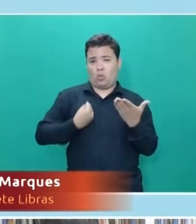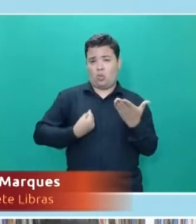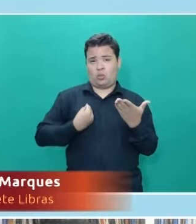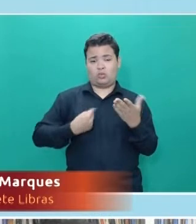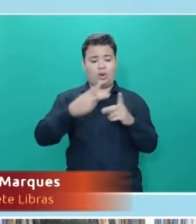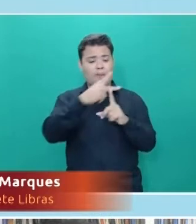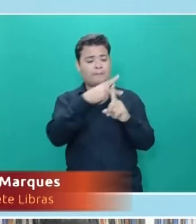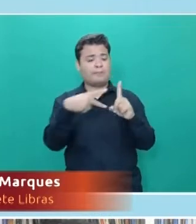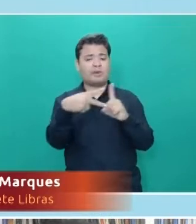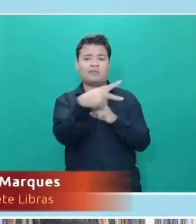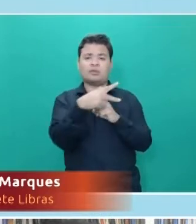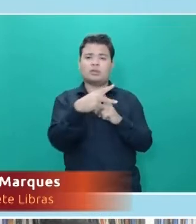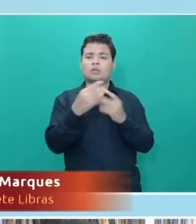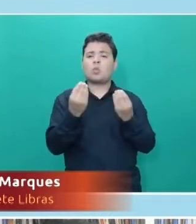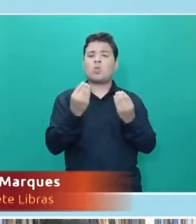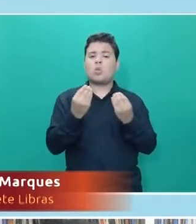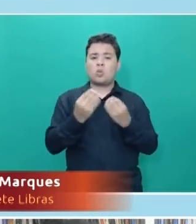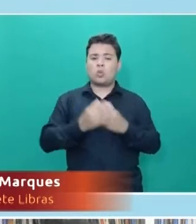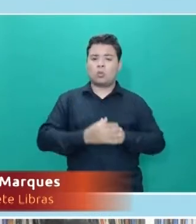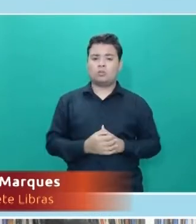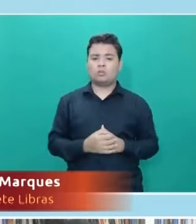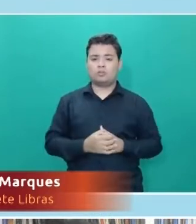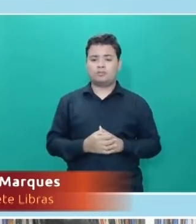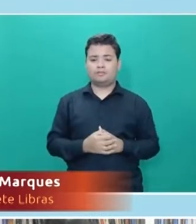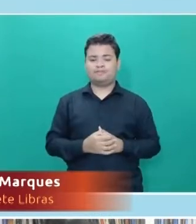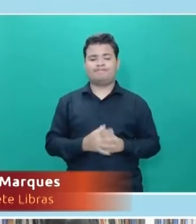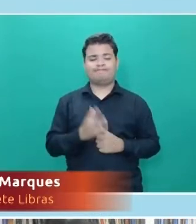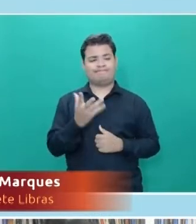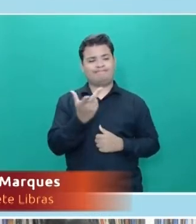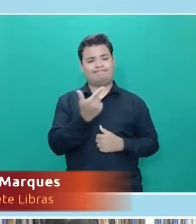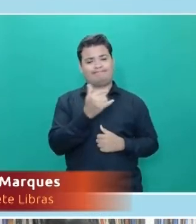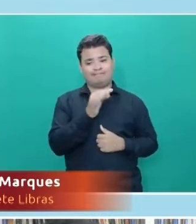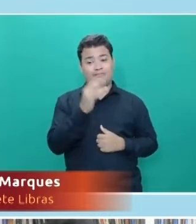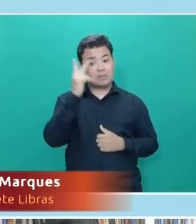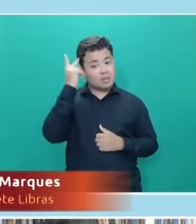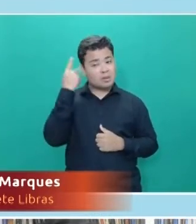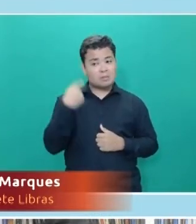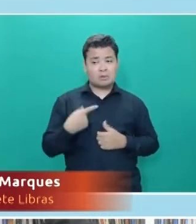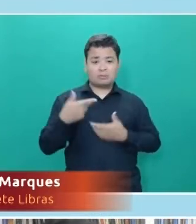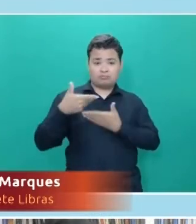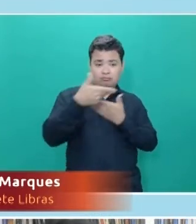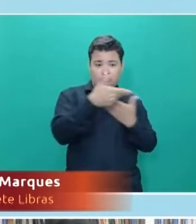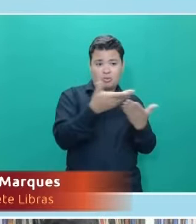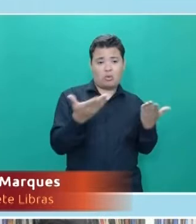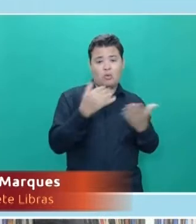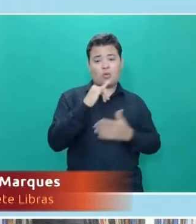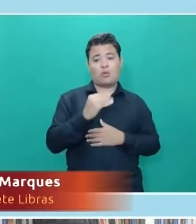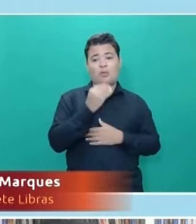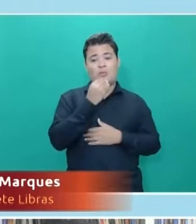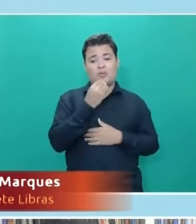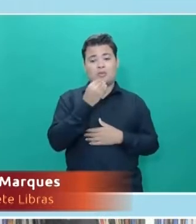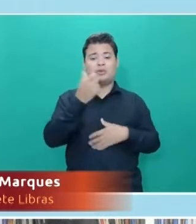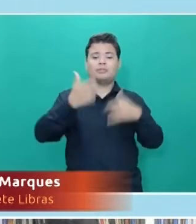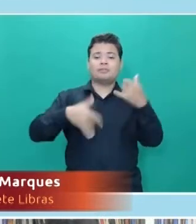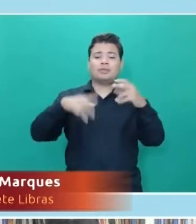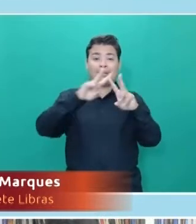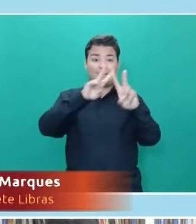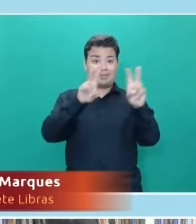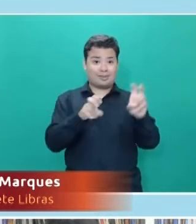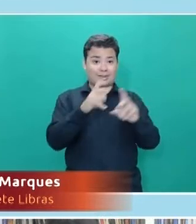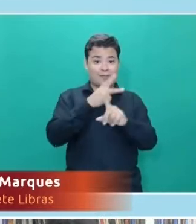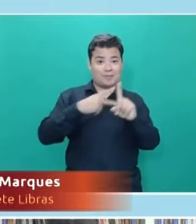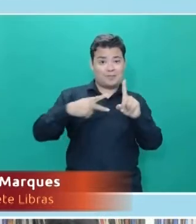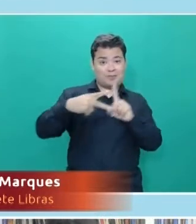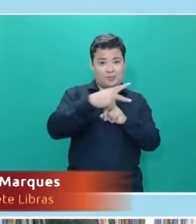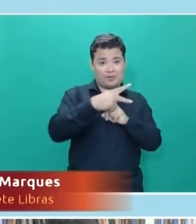sistema previdenciário. Maravilha. Camila, muito obrigado pela oportunidade da gente estar falando um pouco sobre Previdência Social aqui para a